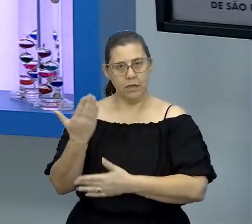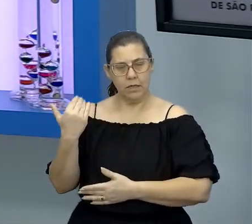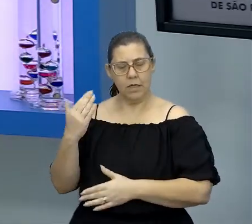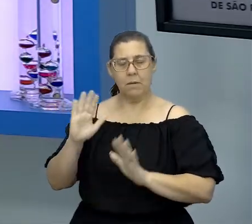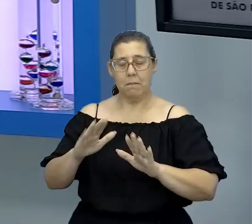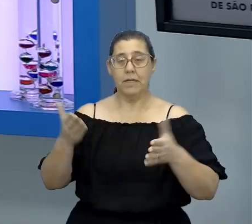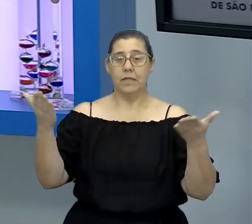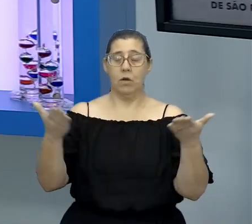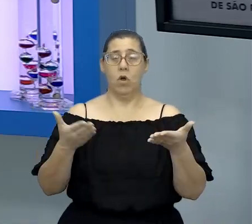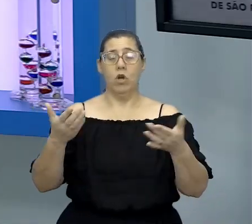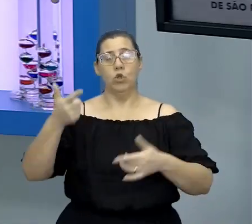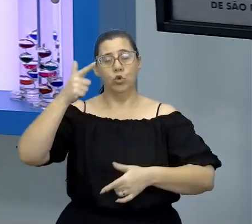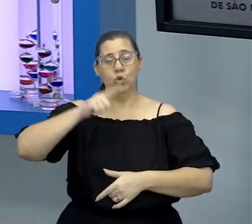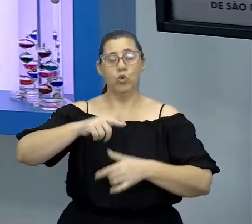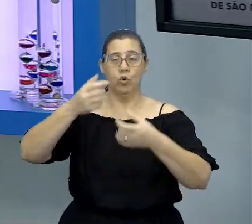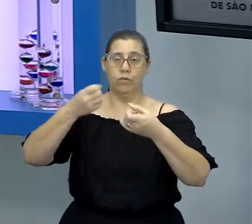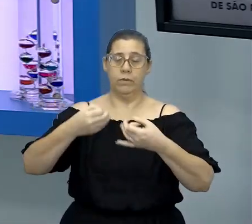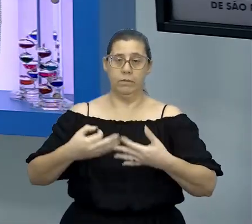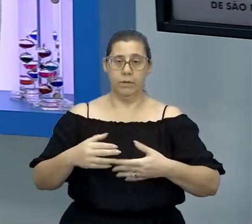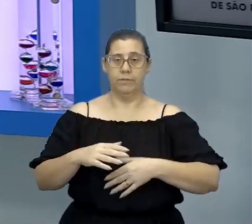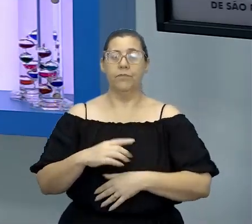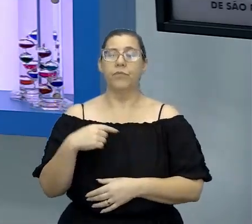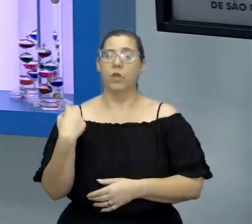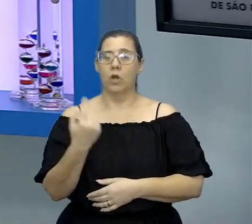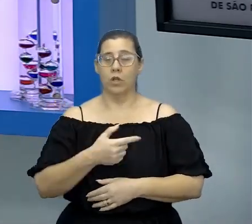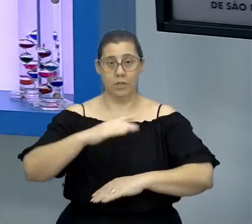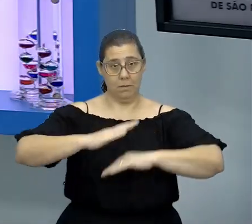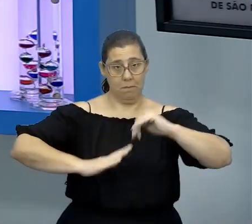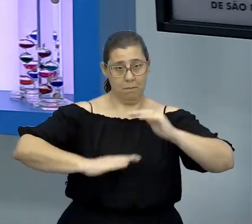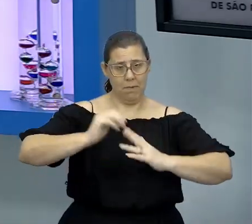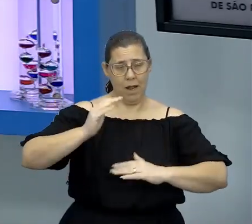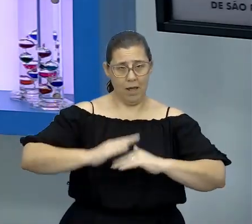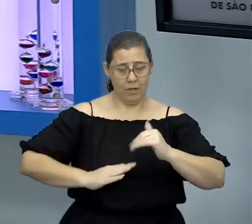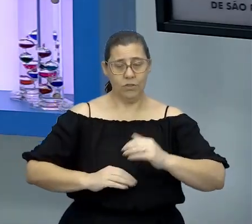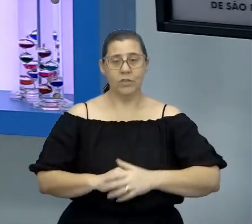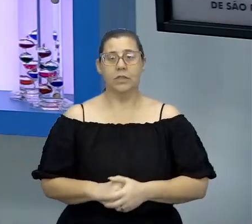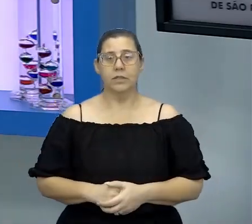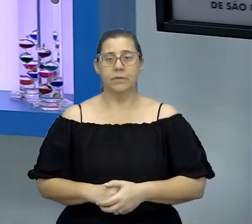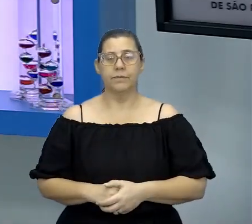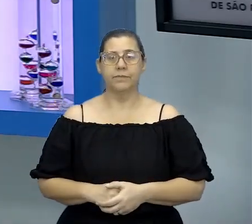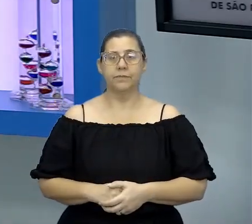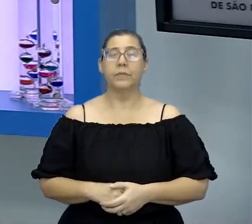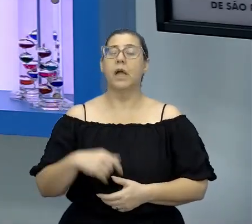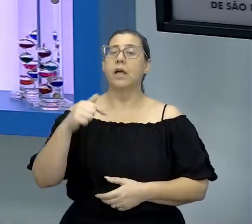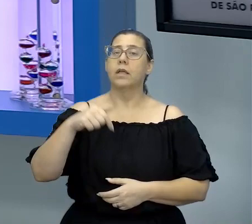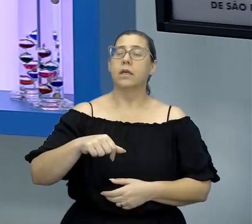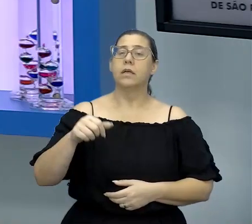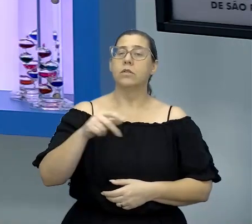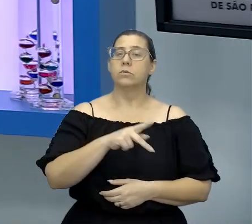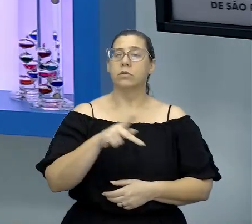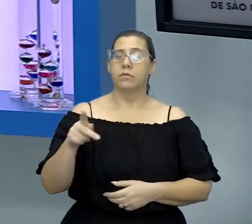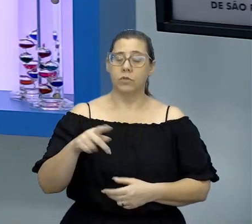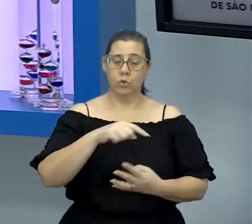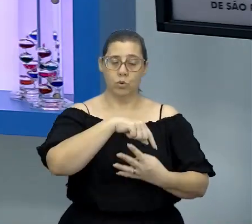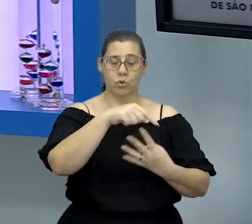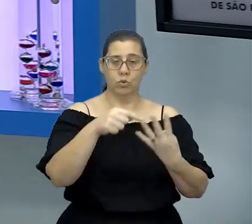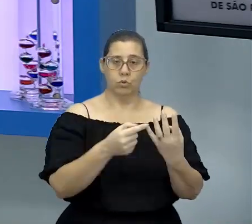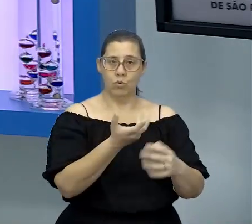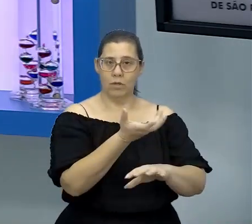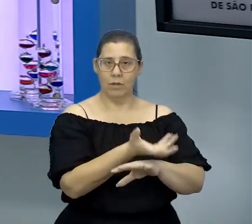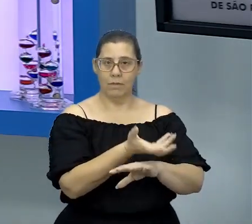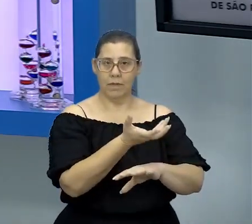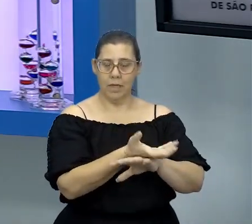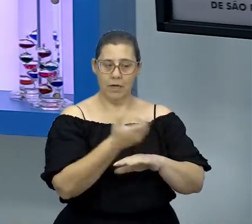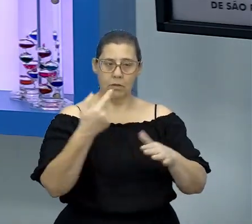estou reforçando agora, né? Das nossas boas práticas, né? Aqui, os professores dos 4 componentes aqui desse